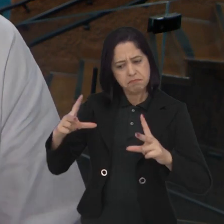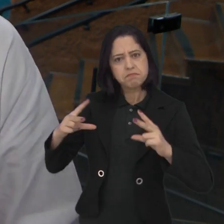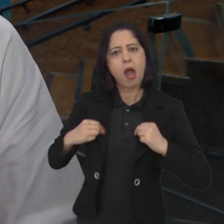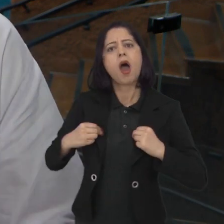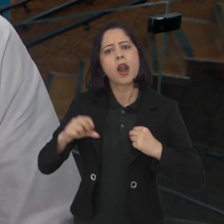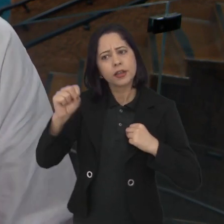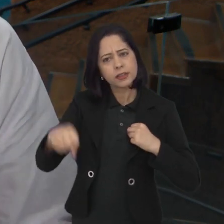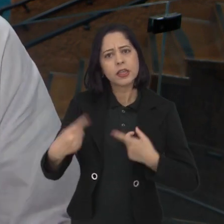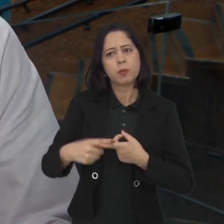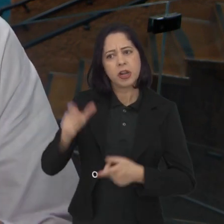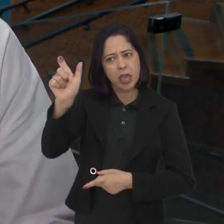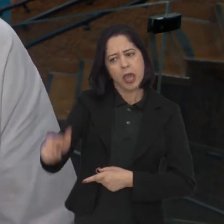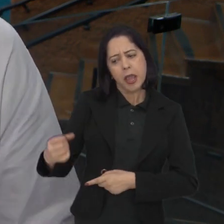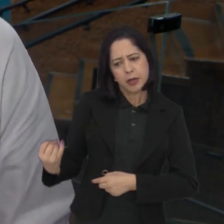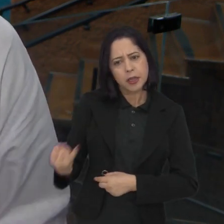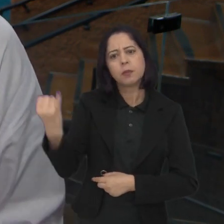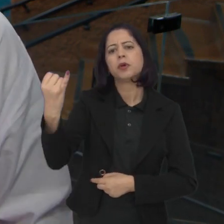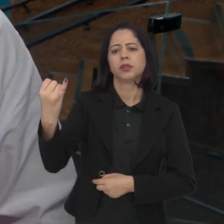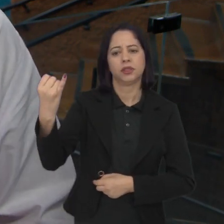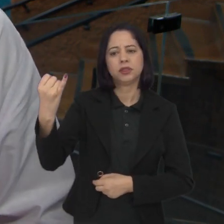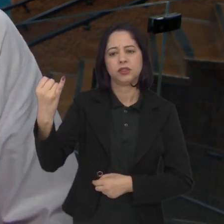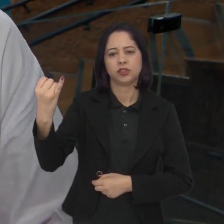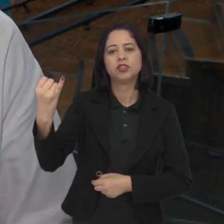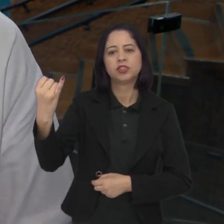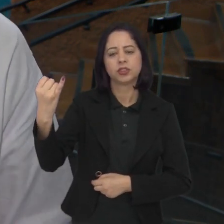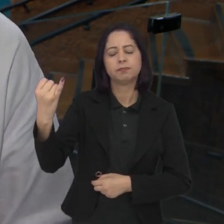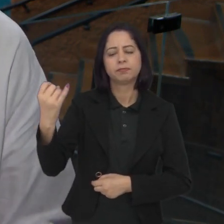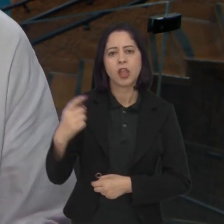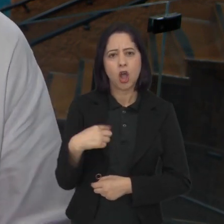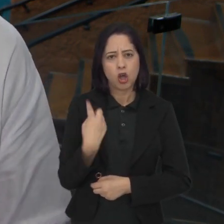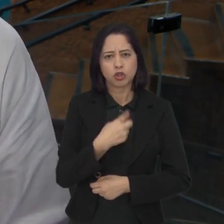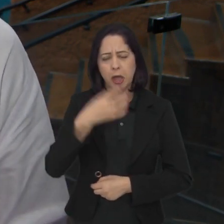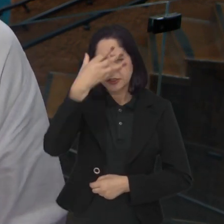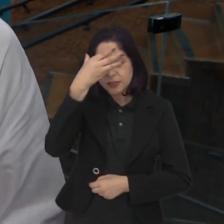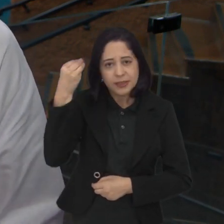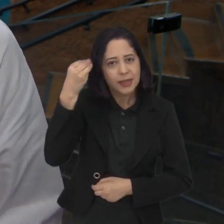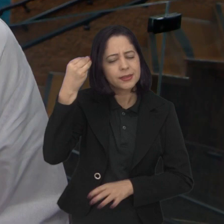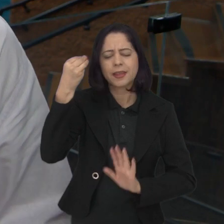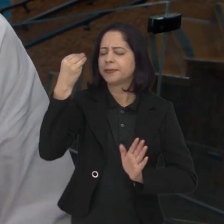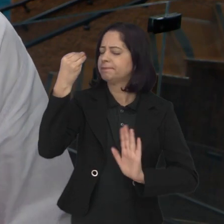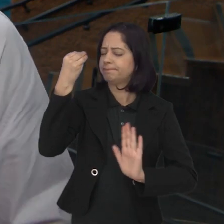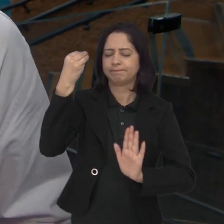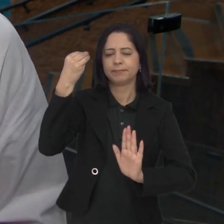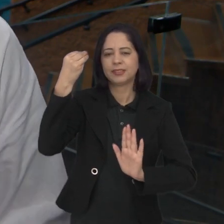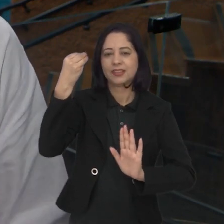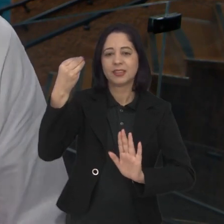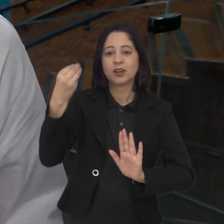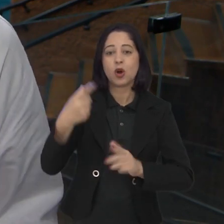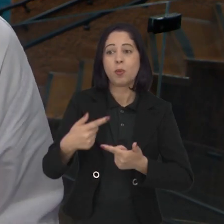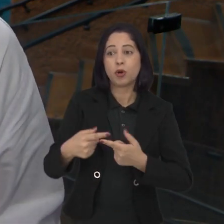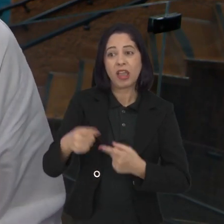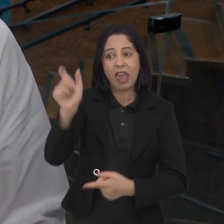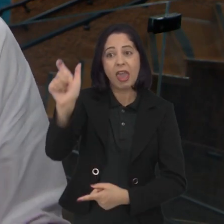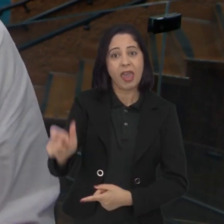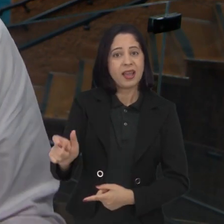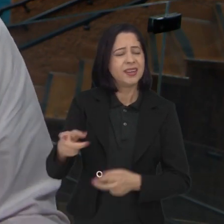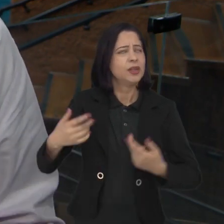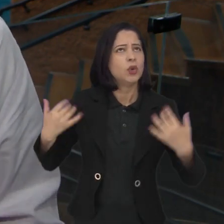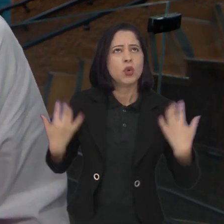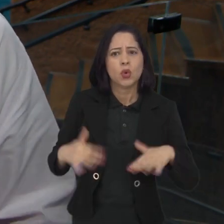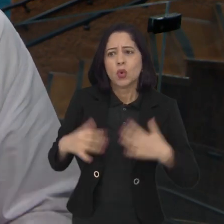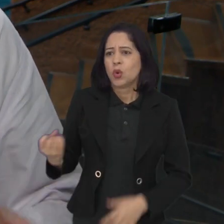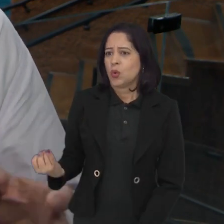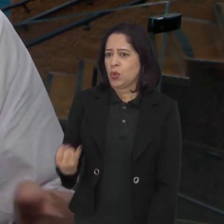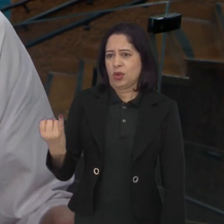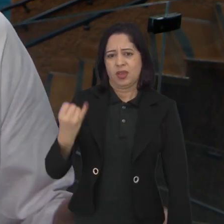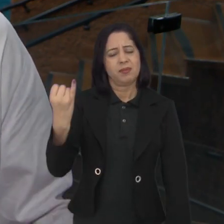uma pessoa de destaque. A gente jamais há de vir de esquecer do nome dele, porque ele foi fundamental para os